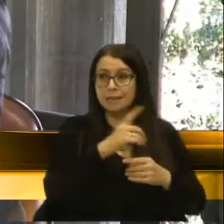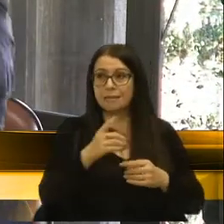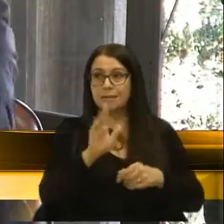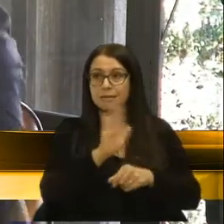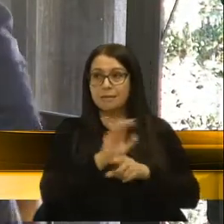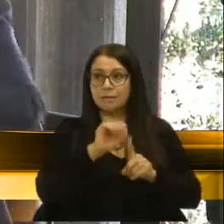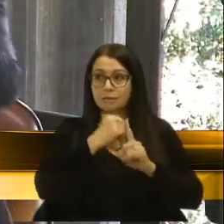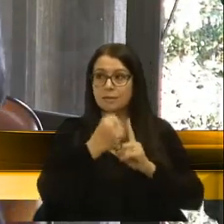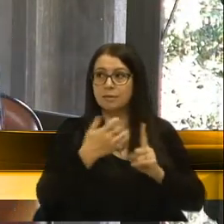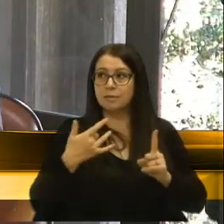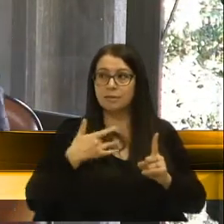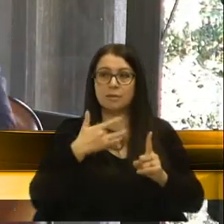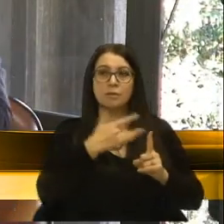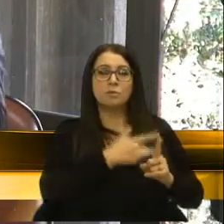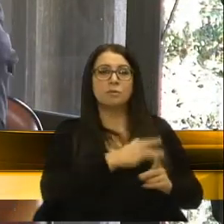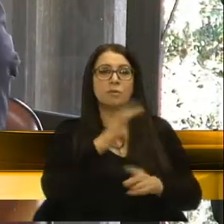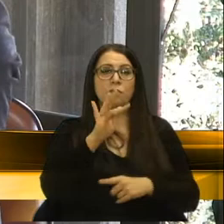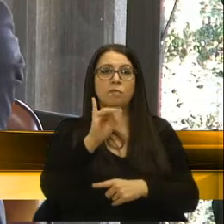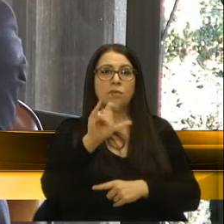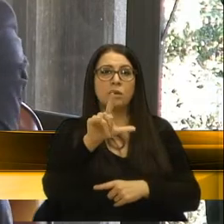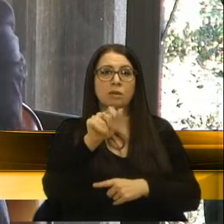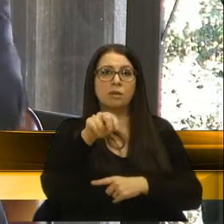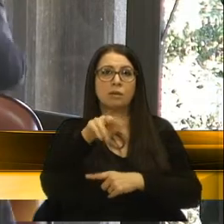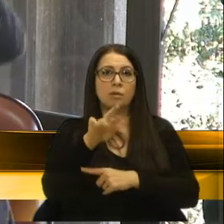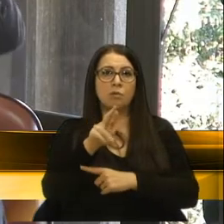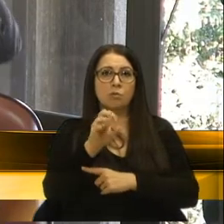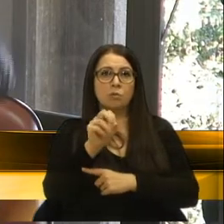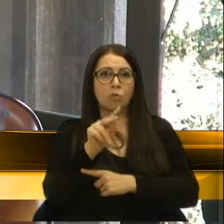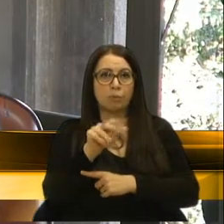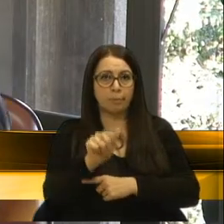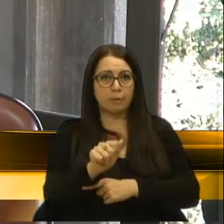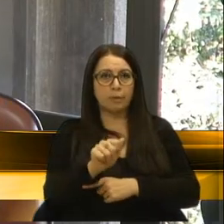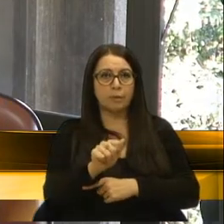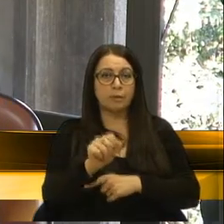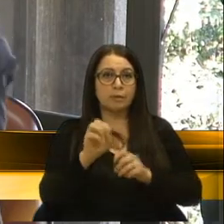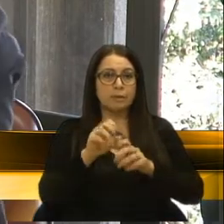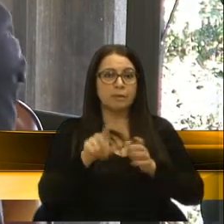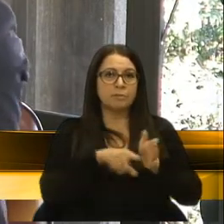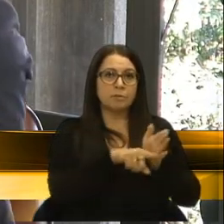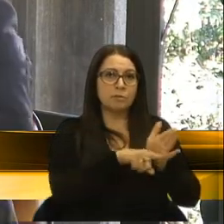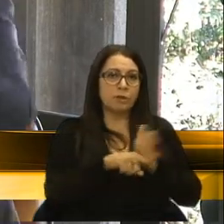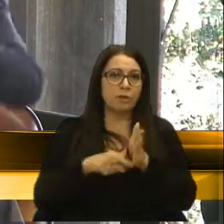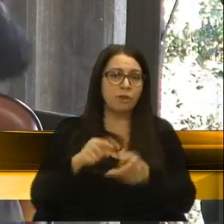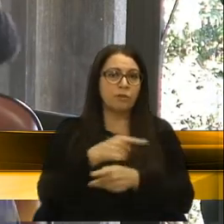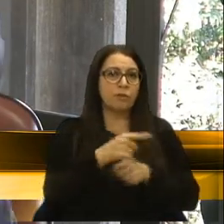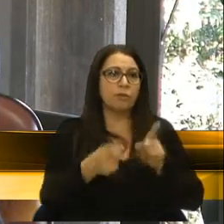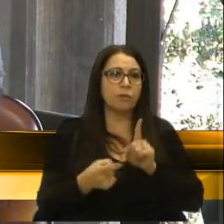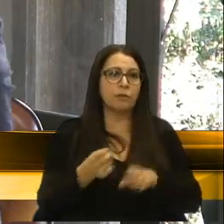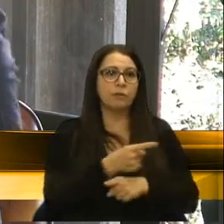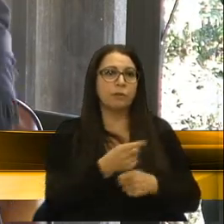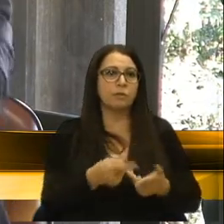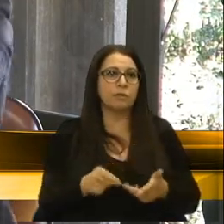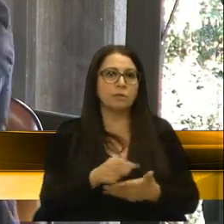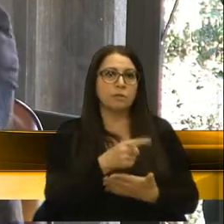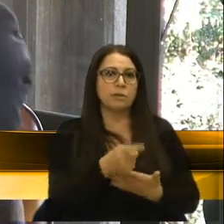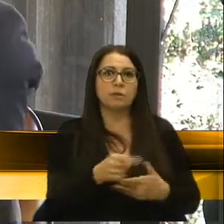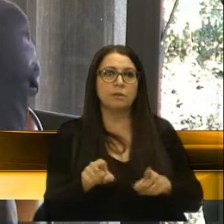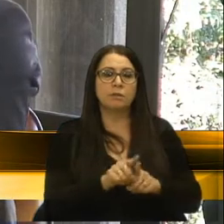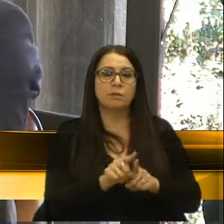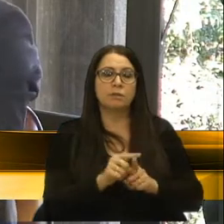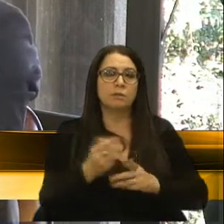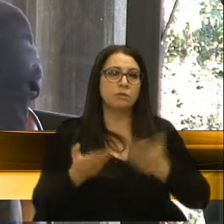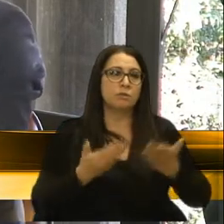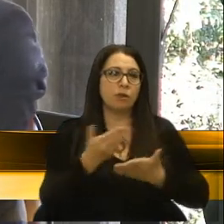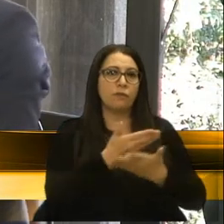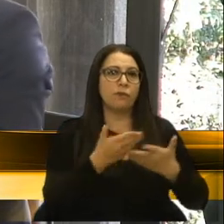social à saúde, filantrópica, né, de ensino, pesquisa, que pode ser aplicado nos bons serviços